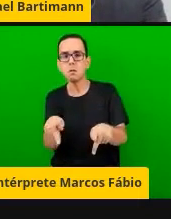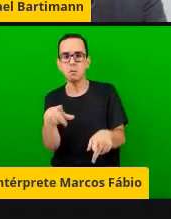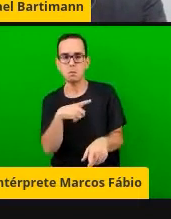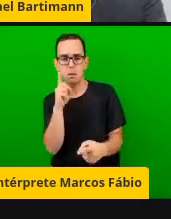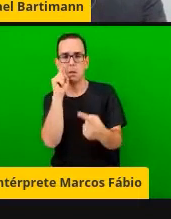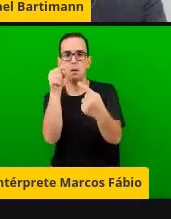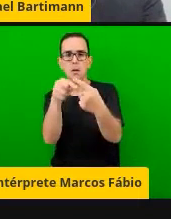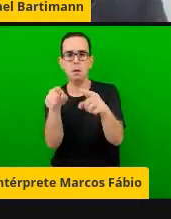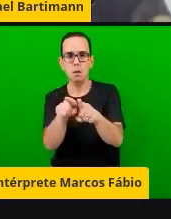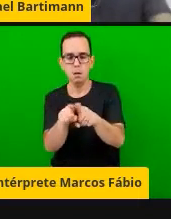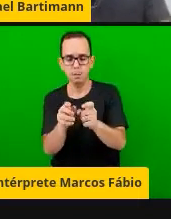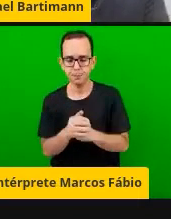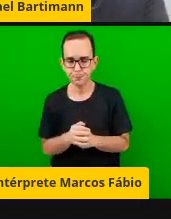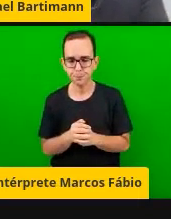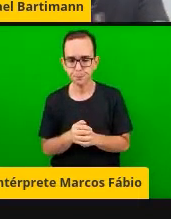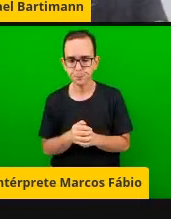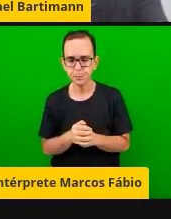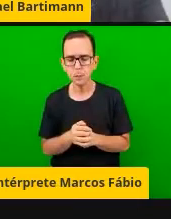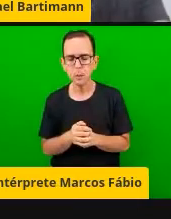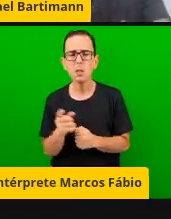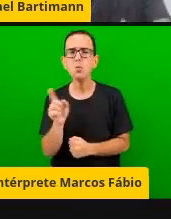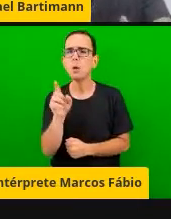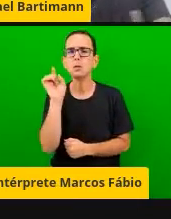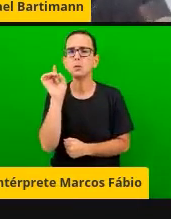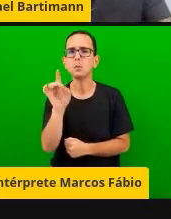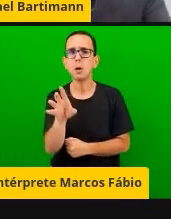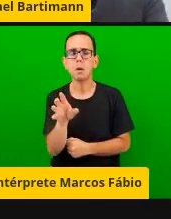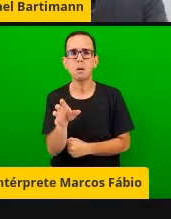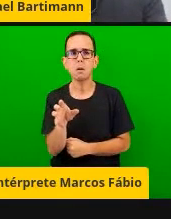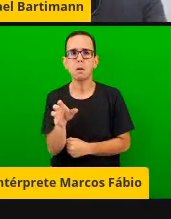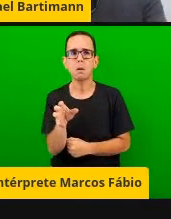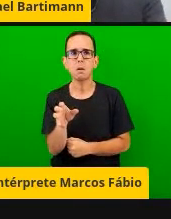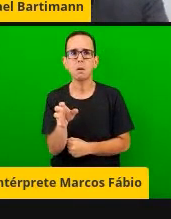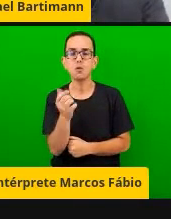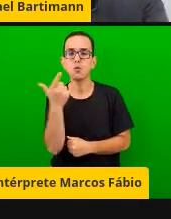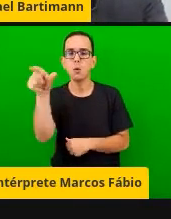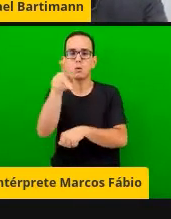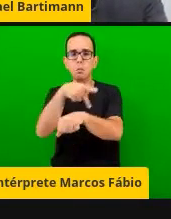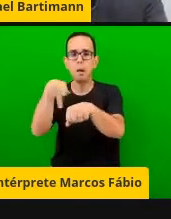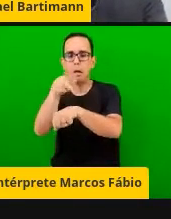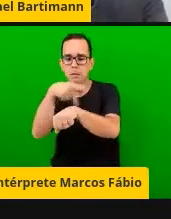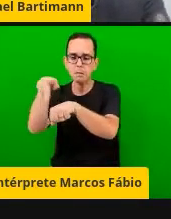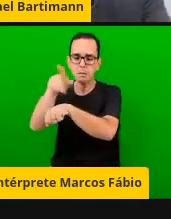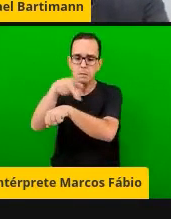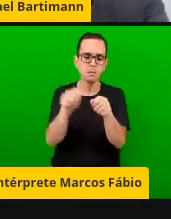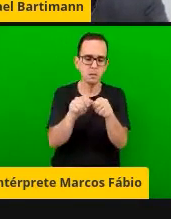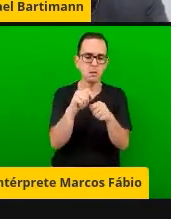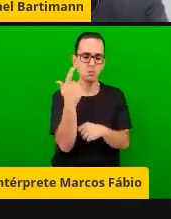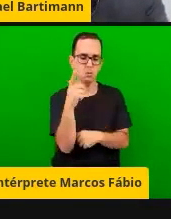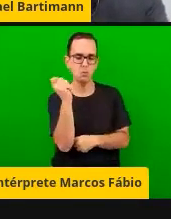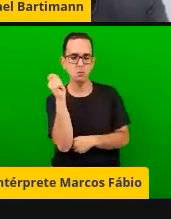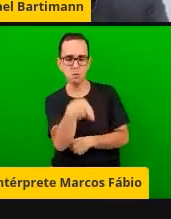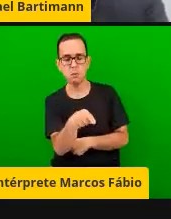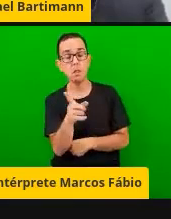Tá? Não só geógrafos de outros países fizeram críticas, por exemplo, a esse modelo. Cabe